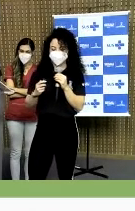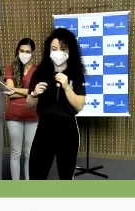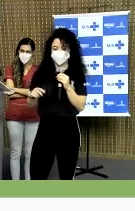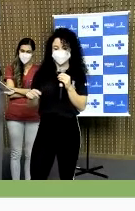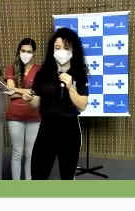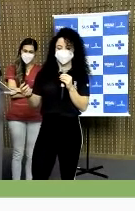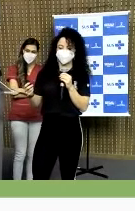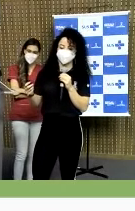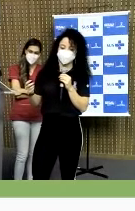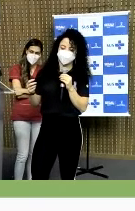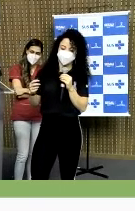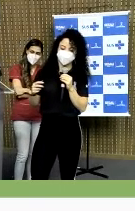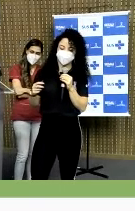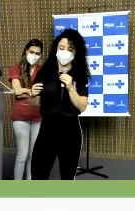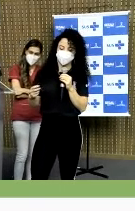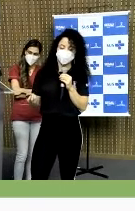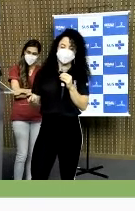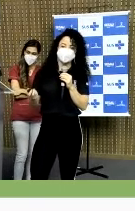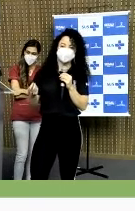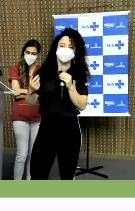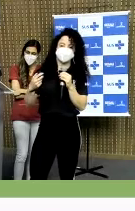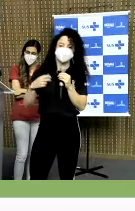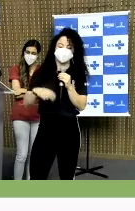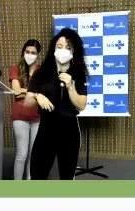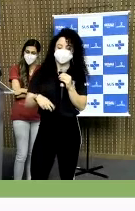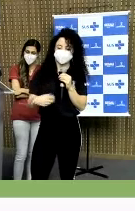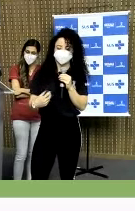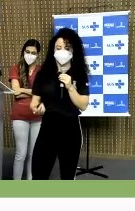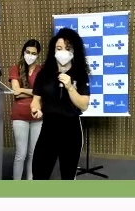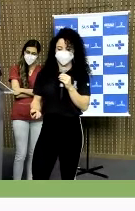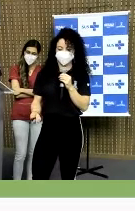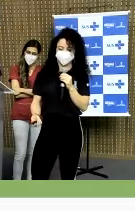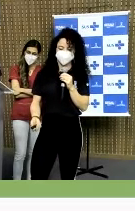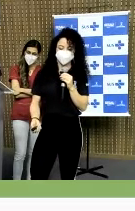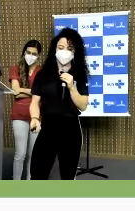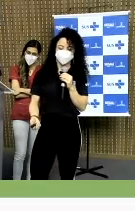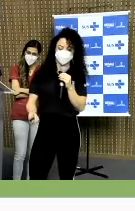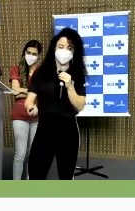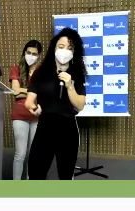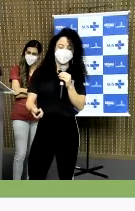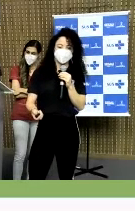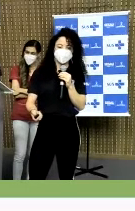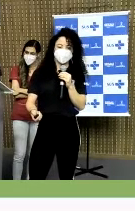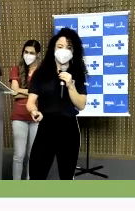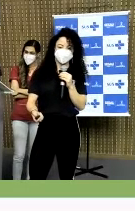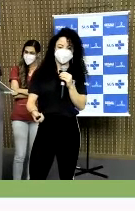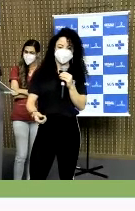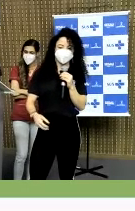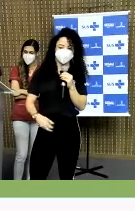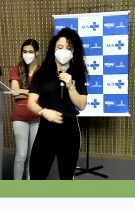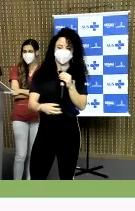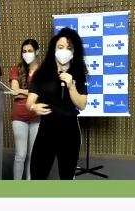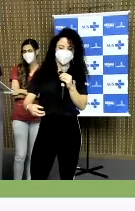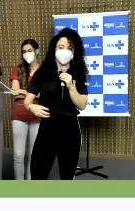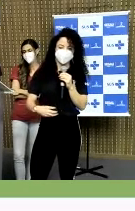consultas farmacêuticas, e no primeiro semestre de 2021 nós tivemos problemas em relação a recursos humanos, né, devido a